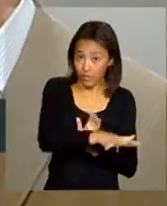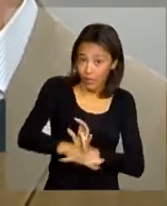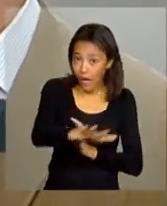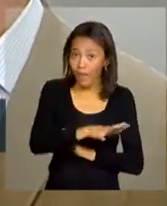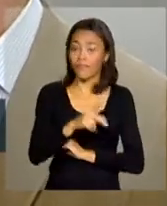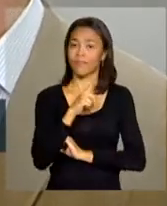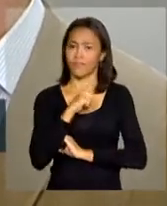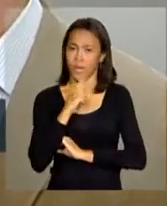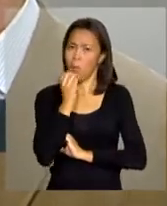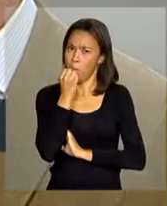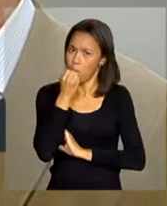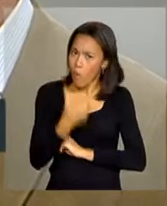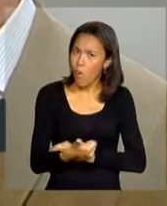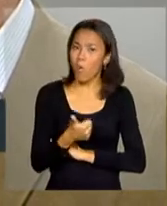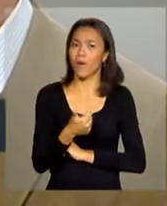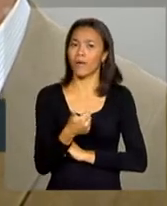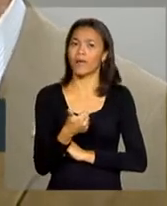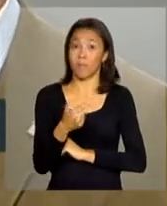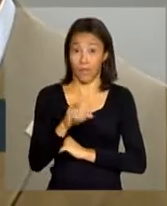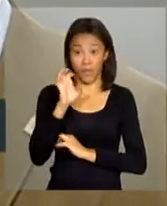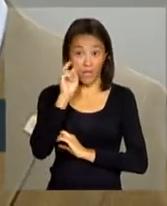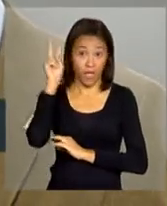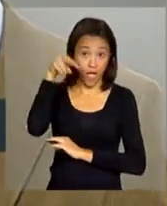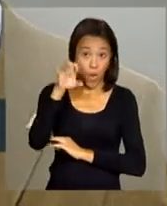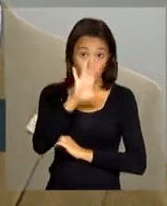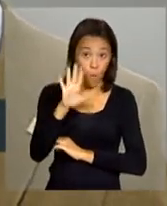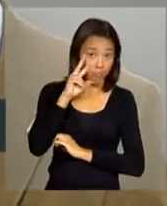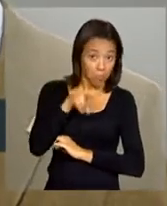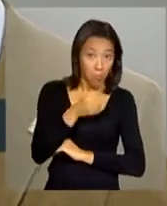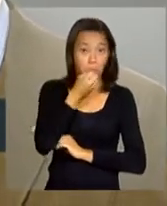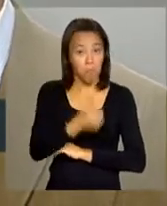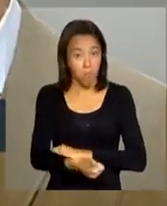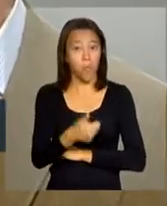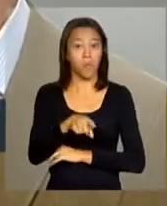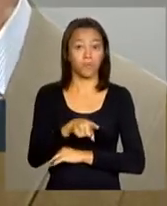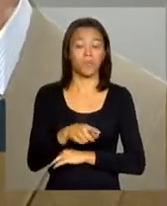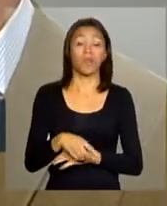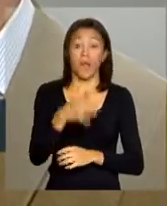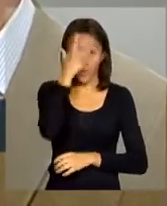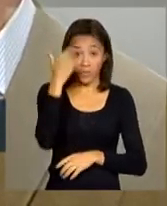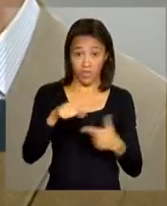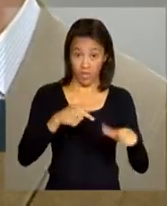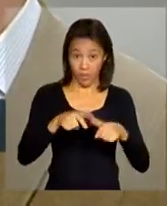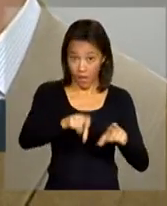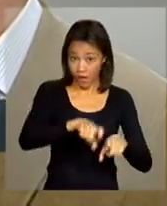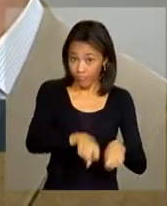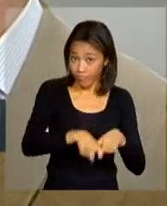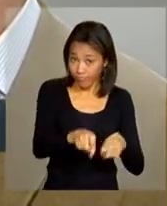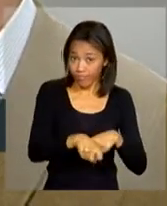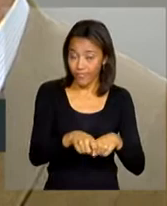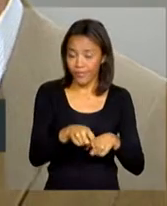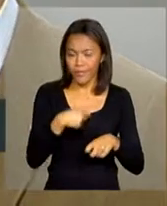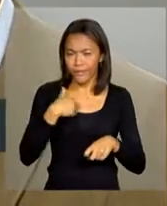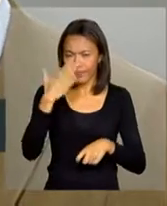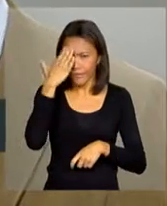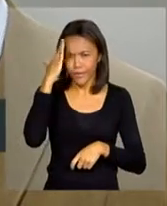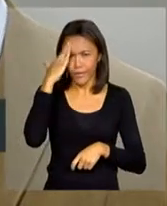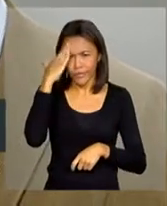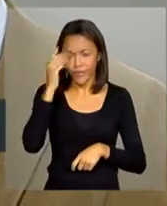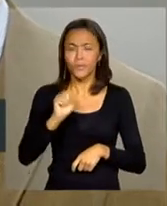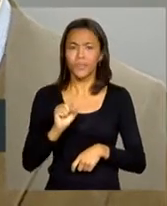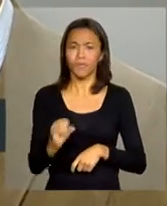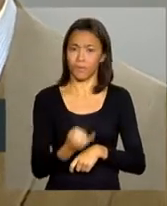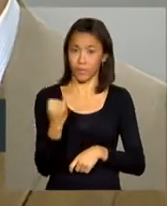tenha uma boa imagem principalmente para a Europa então o produtor ele tem entendido a razão eh da moratória da